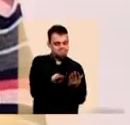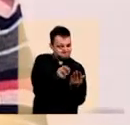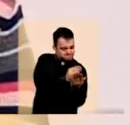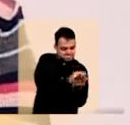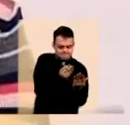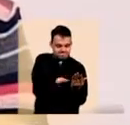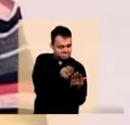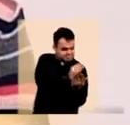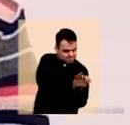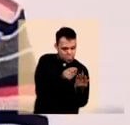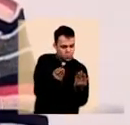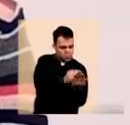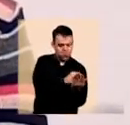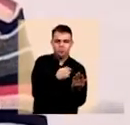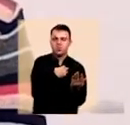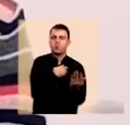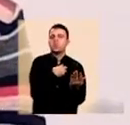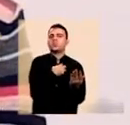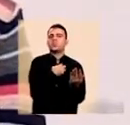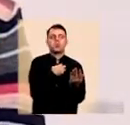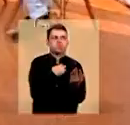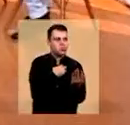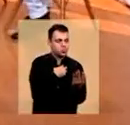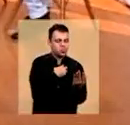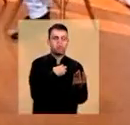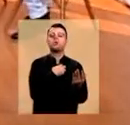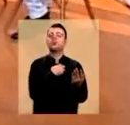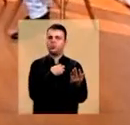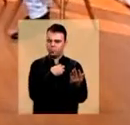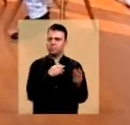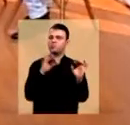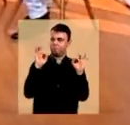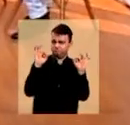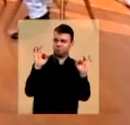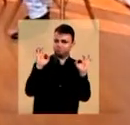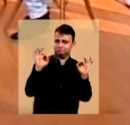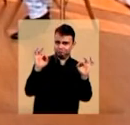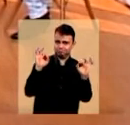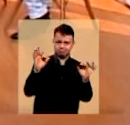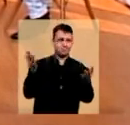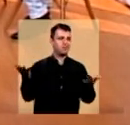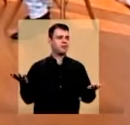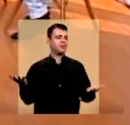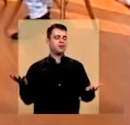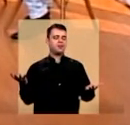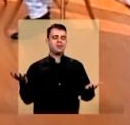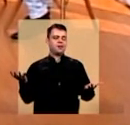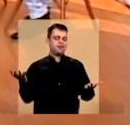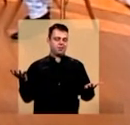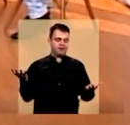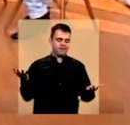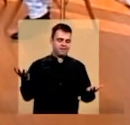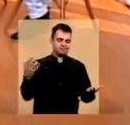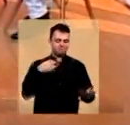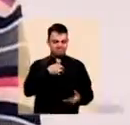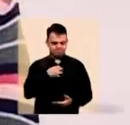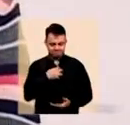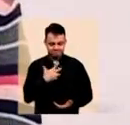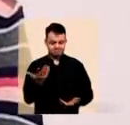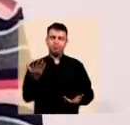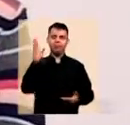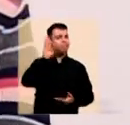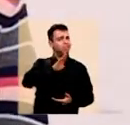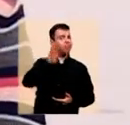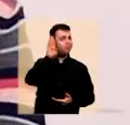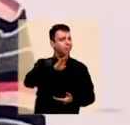contato, passar as páginas, né? É uma ligação afetiva. É uma coisa assim que não dá para, sabe?